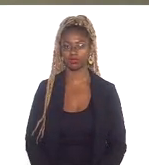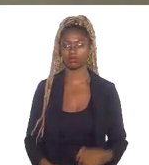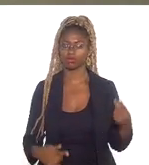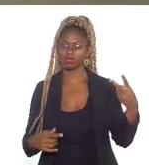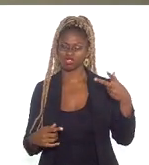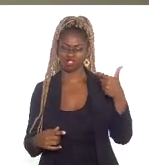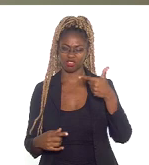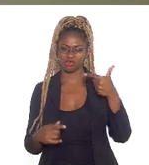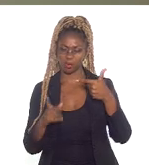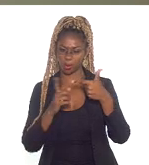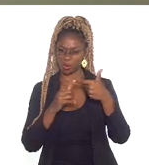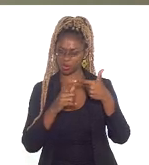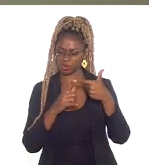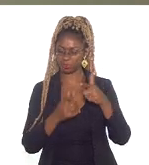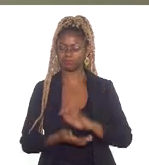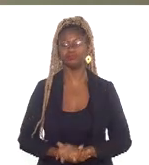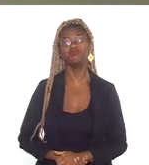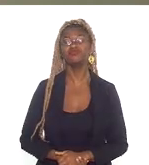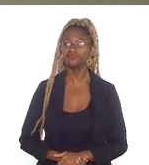doutor Alfredo Renault,